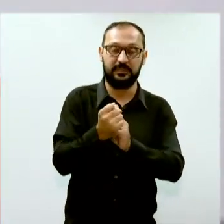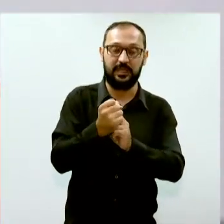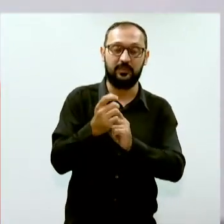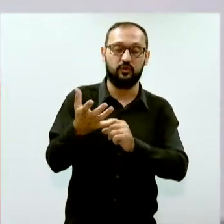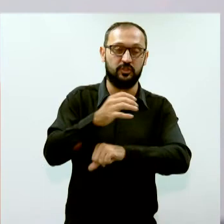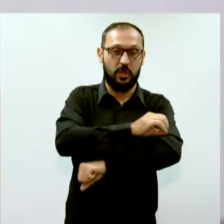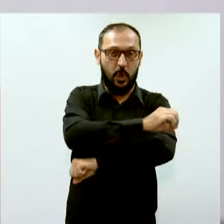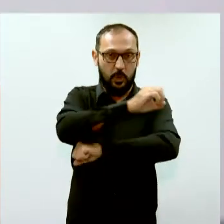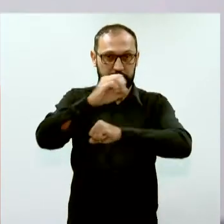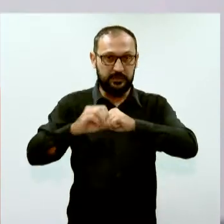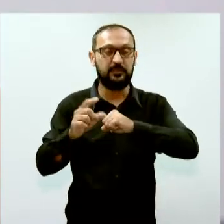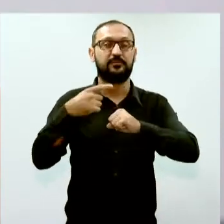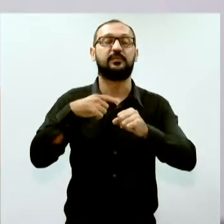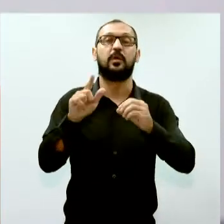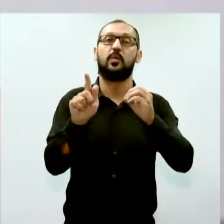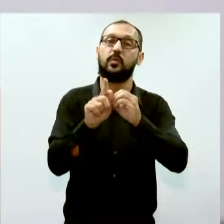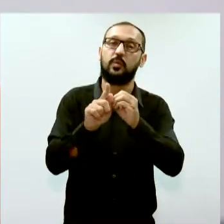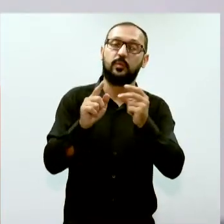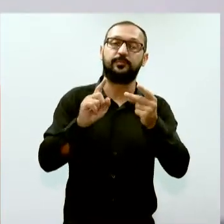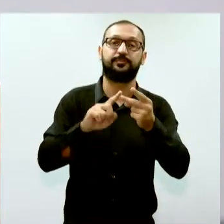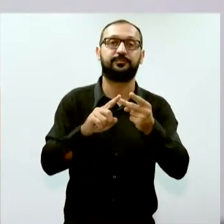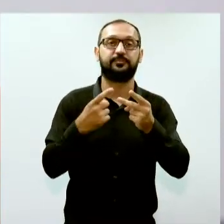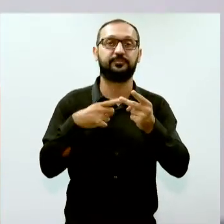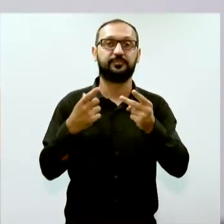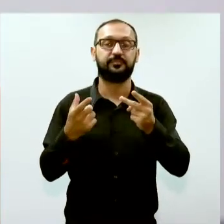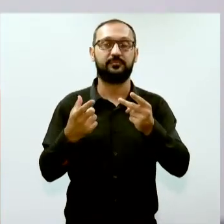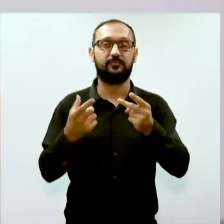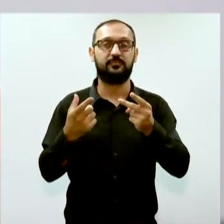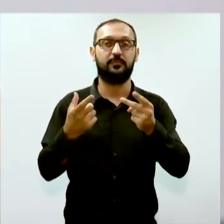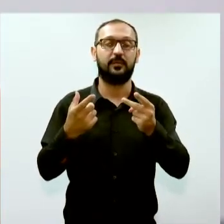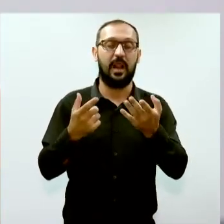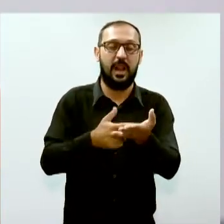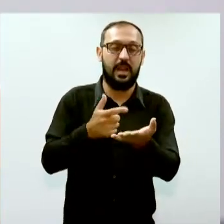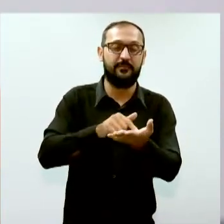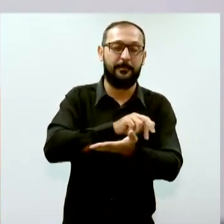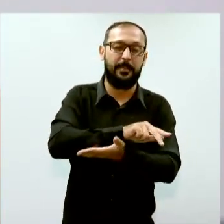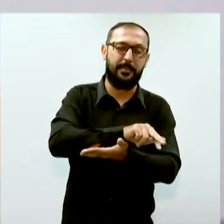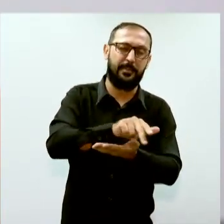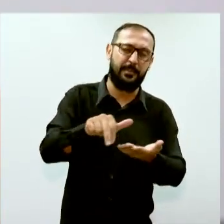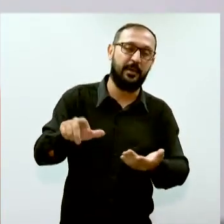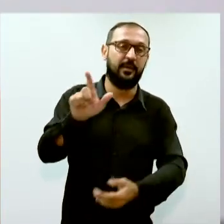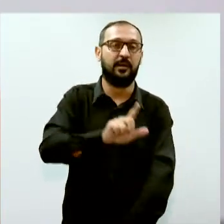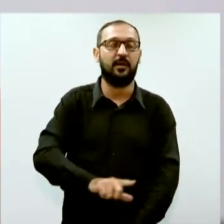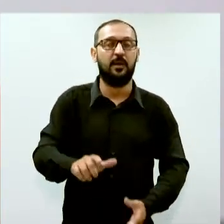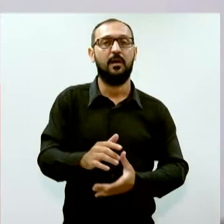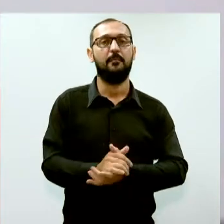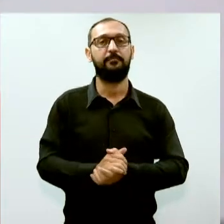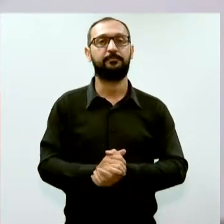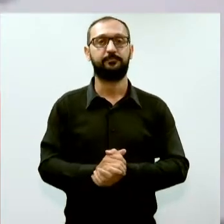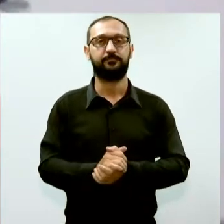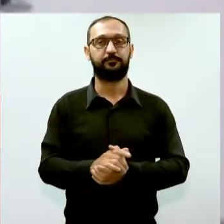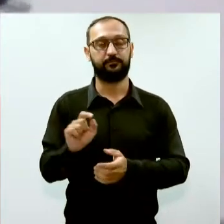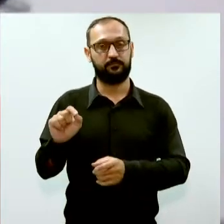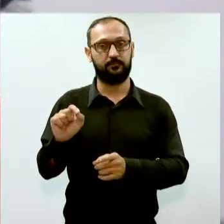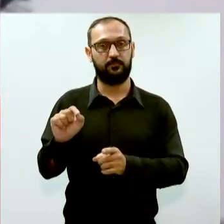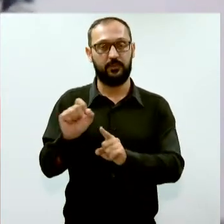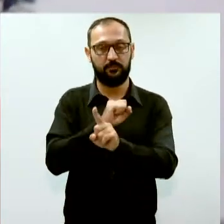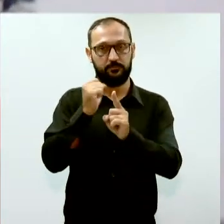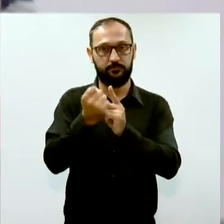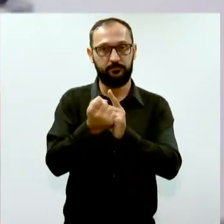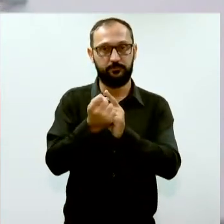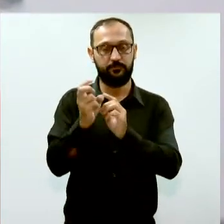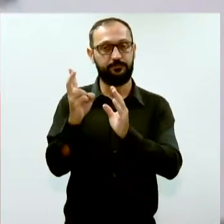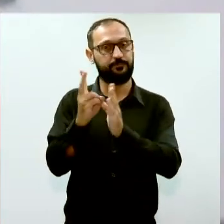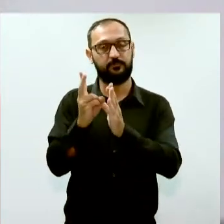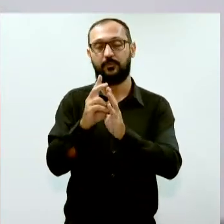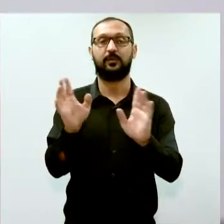ocidental, nós temos Google, temos uma infinidade de livros de literatura, de livros didáticos. Na sociedade indígena,